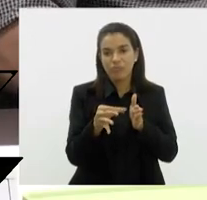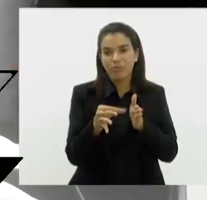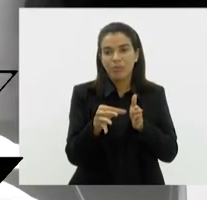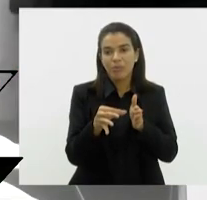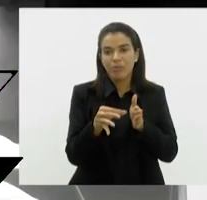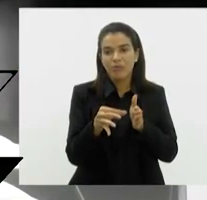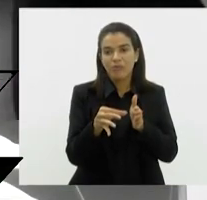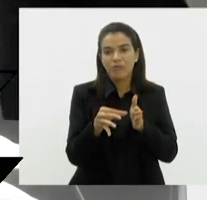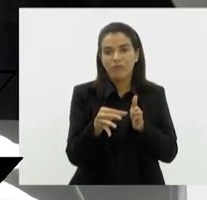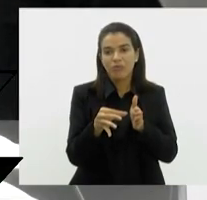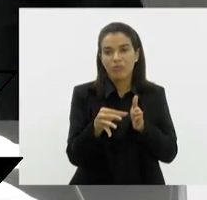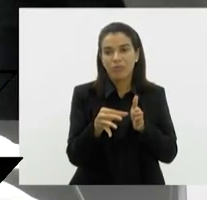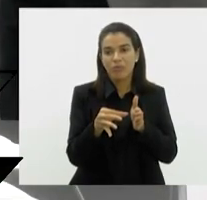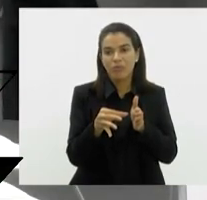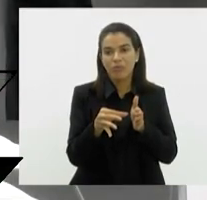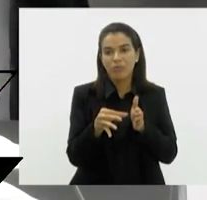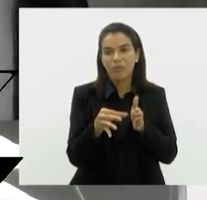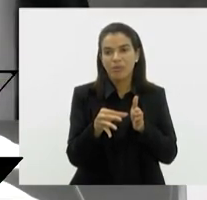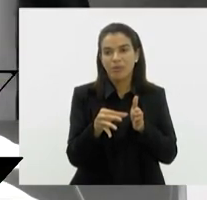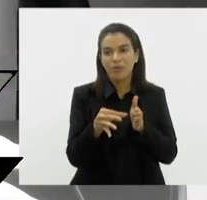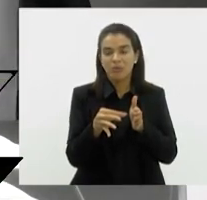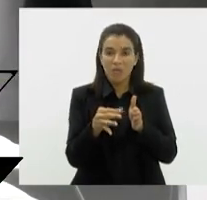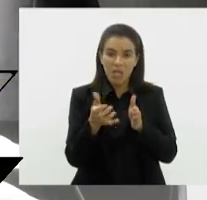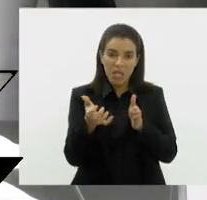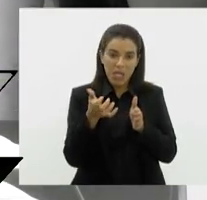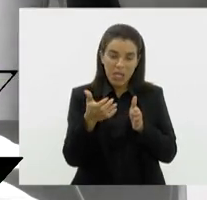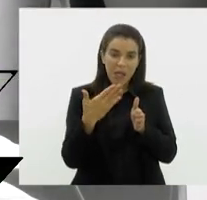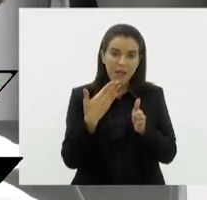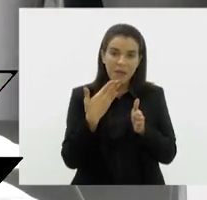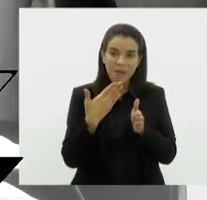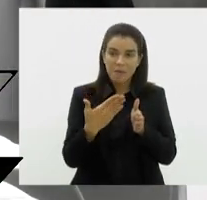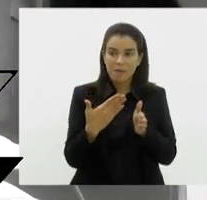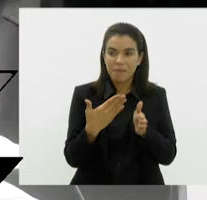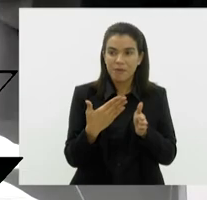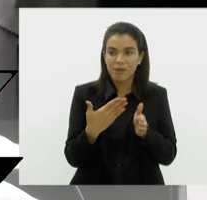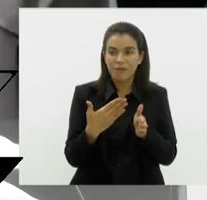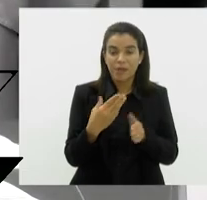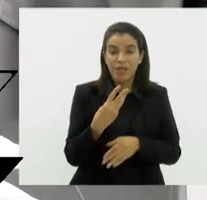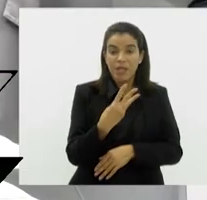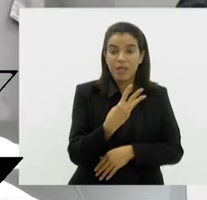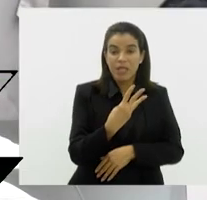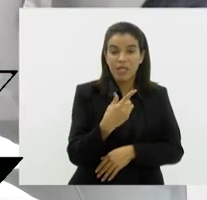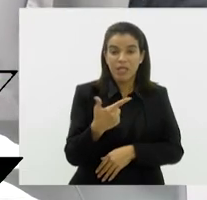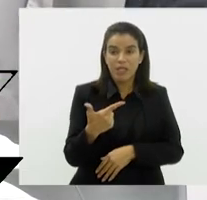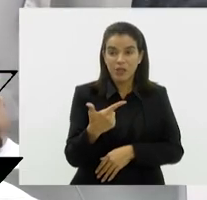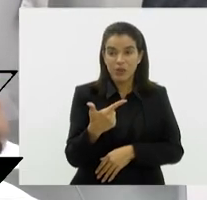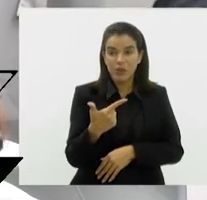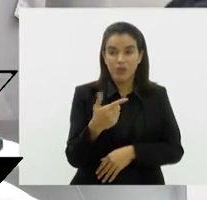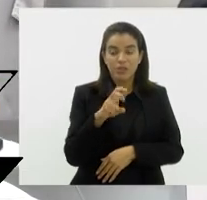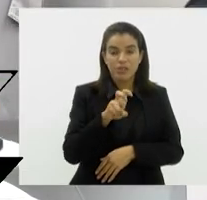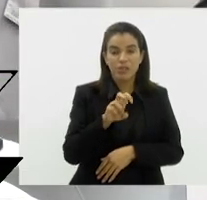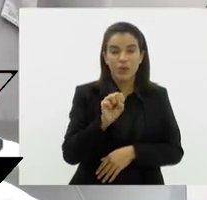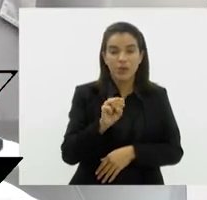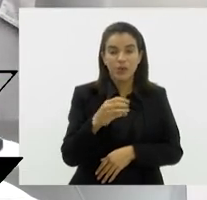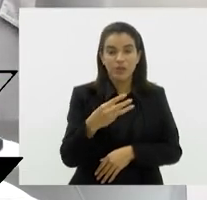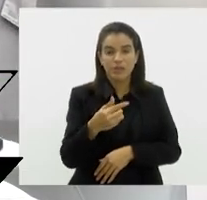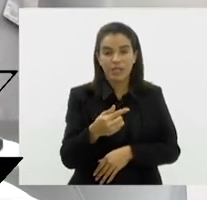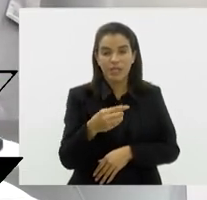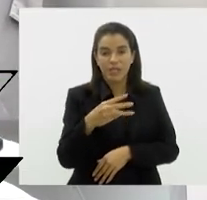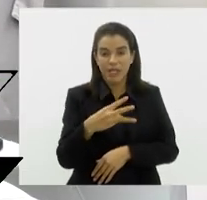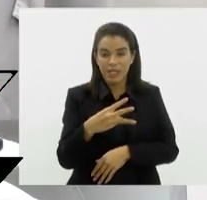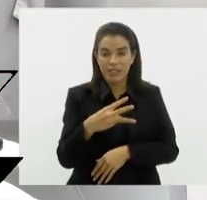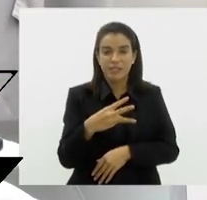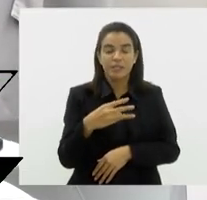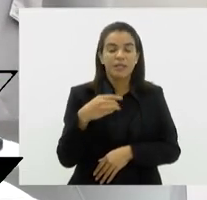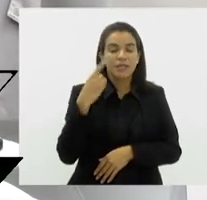para... Não sei se alguém quer pedir vista conjunta, não. Não. 32 da pauta. Projeto de lei 5873 de 22, de autoria do